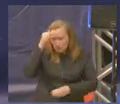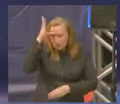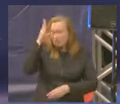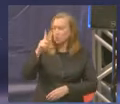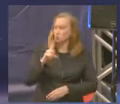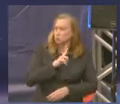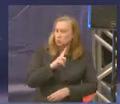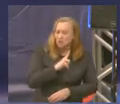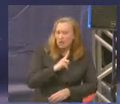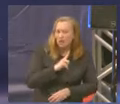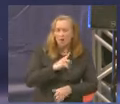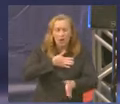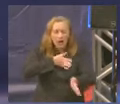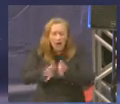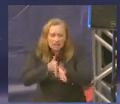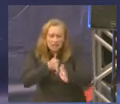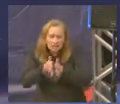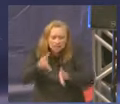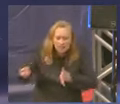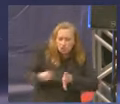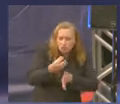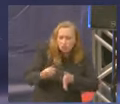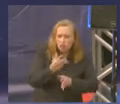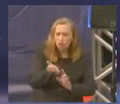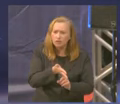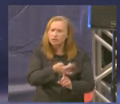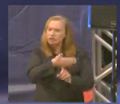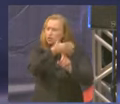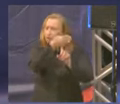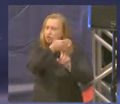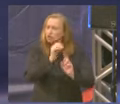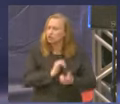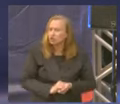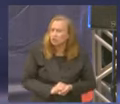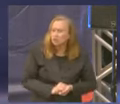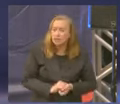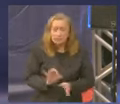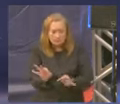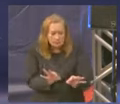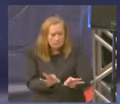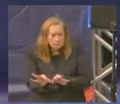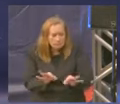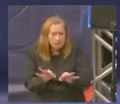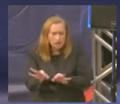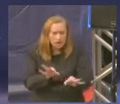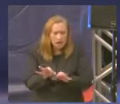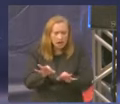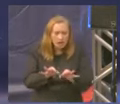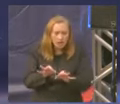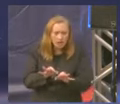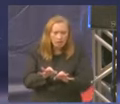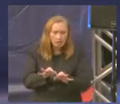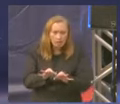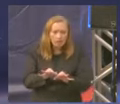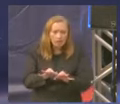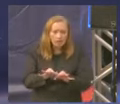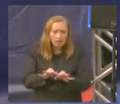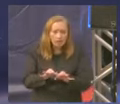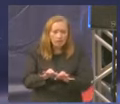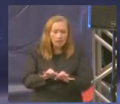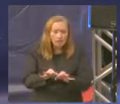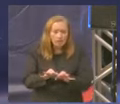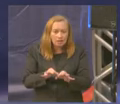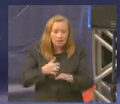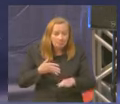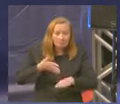se ter acesso às novas tecnologias, se preparar para atuar no mercado